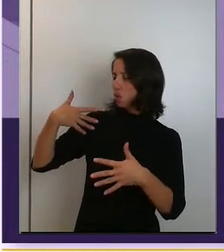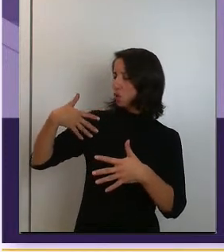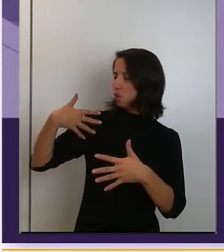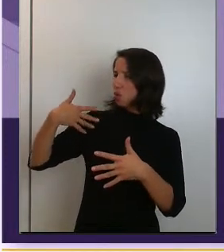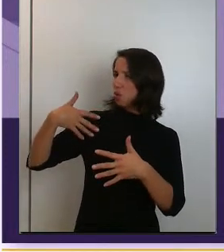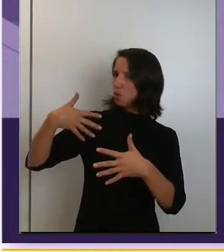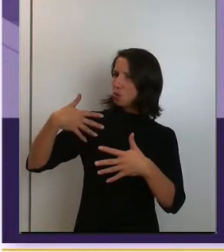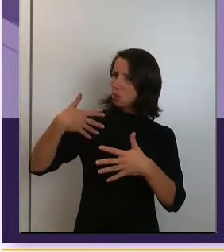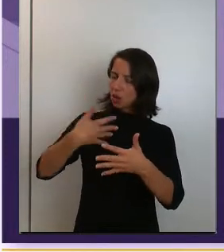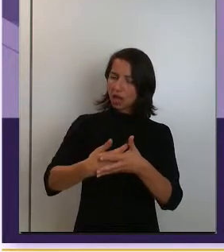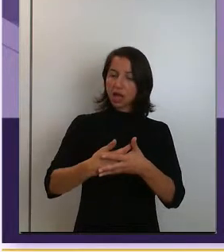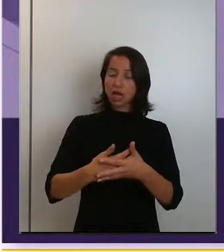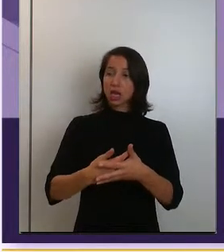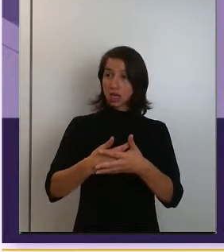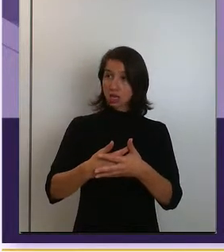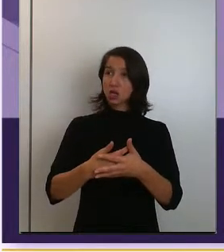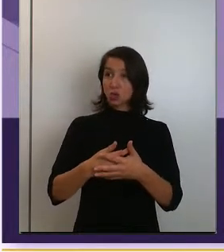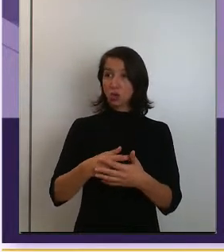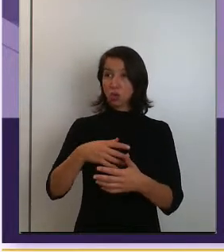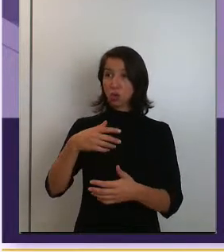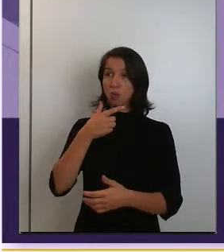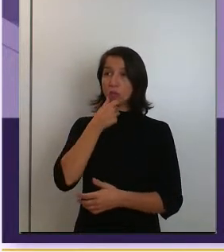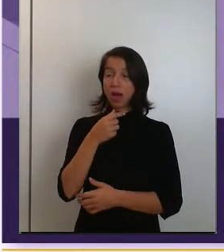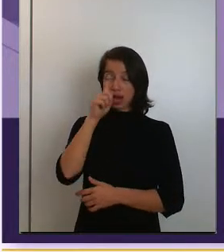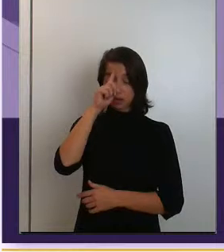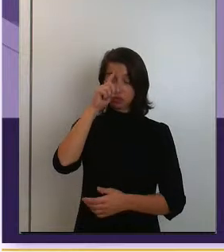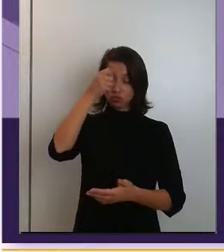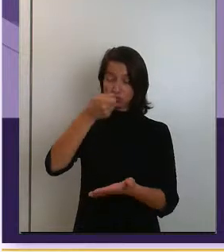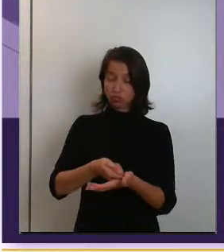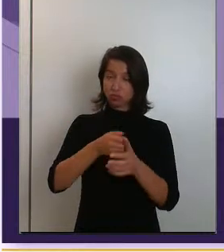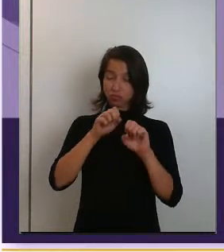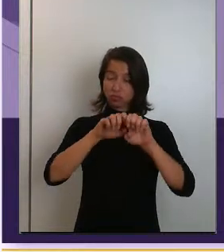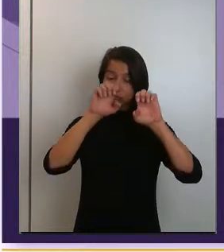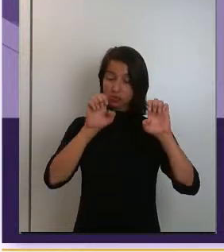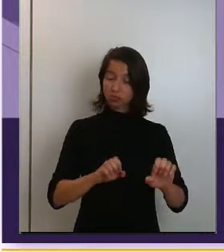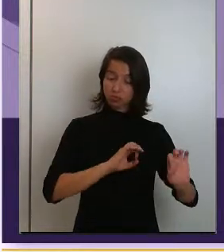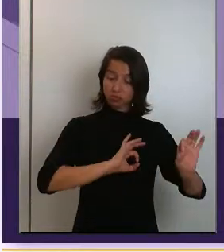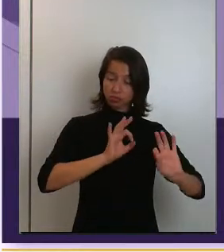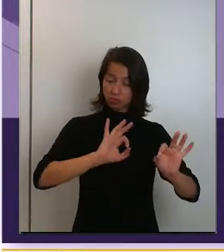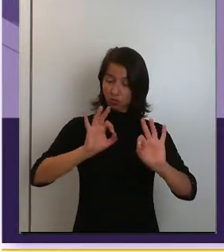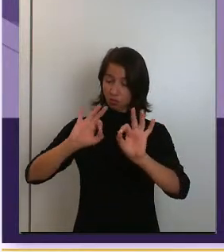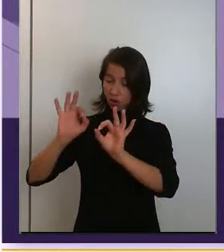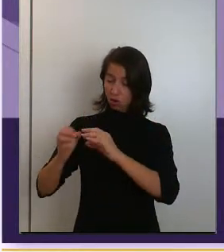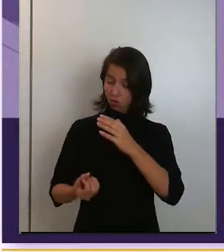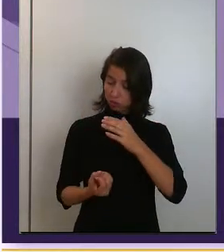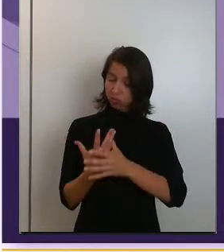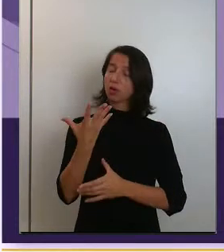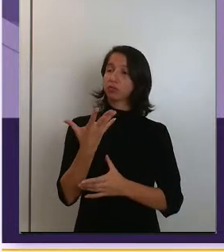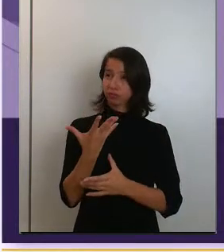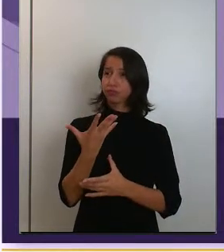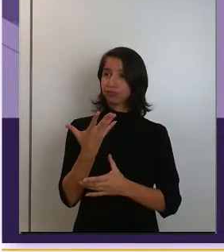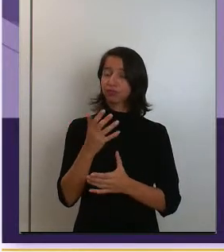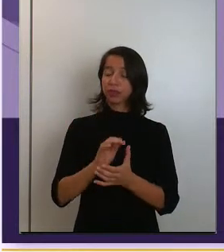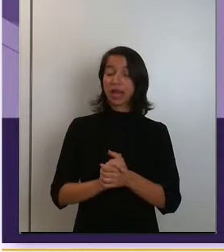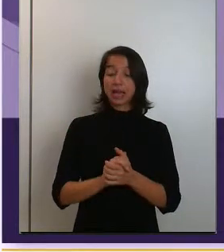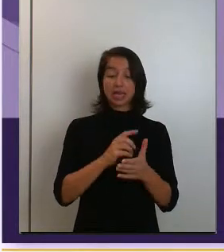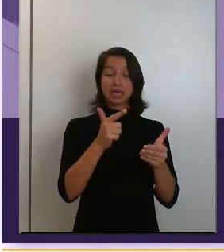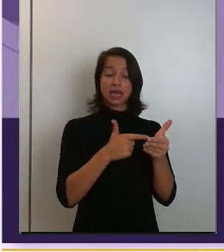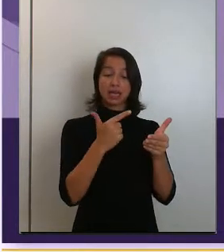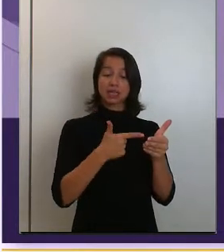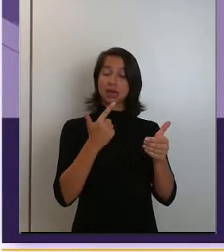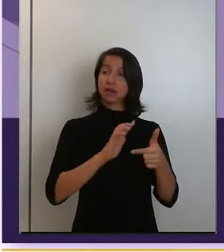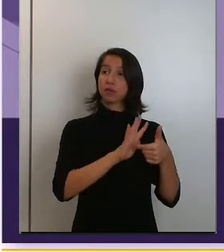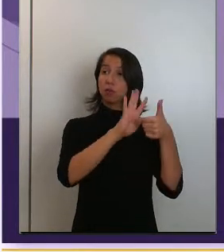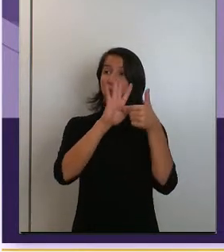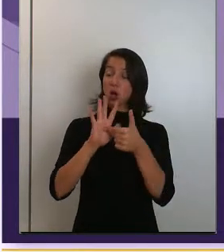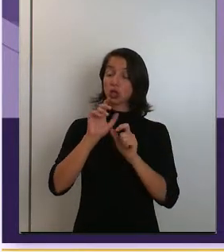e o machismo estrutural foram construídos. E a grande inovação dela, pelo menos na minha visão, é que todo esse processo histórico ele é contado sob